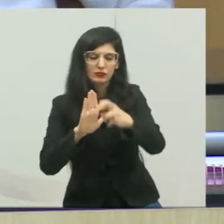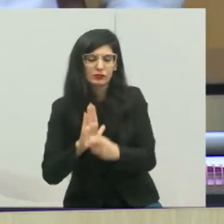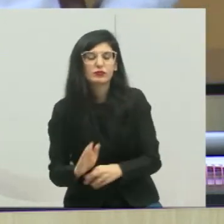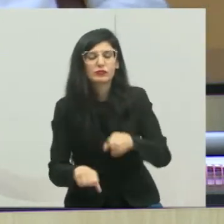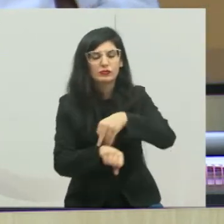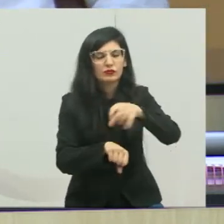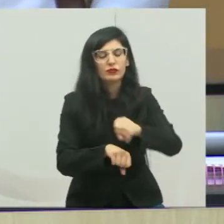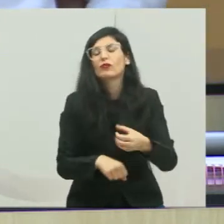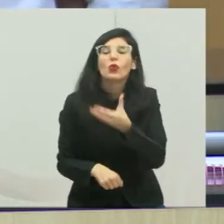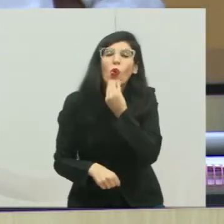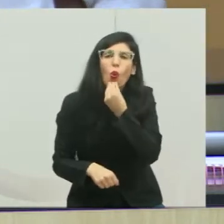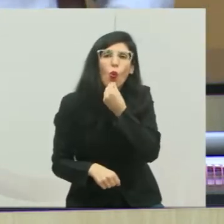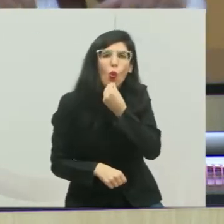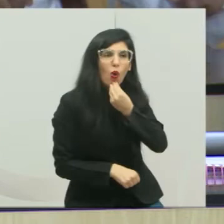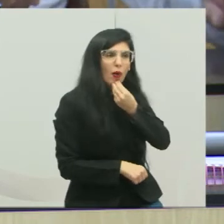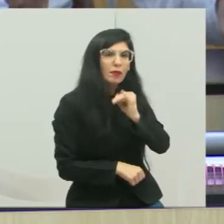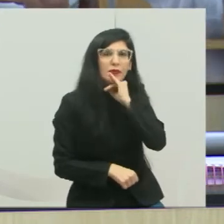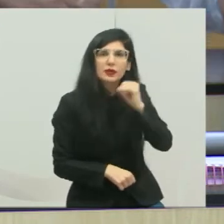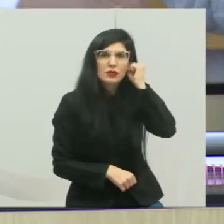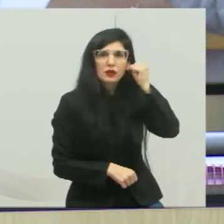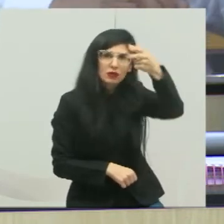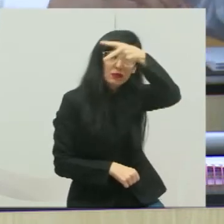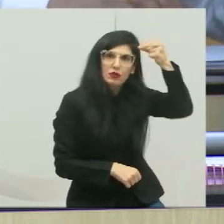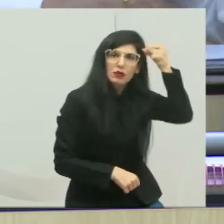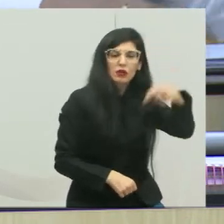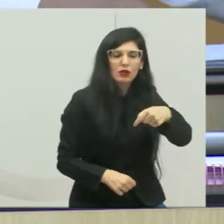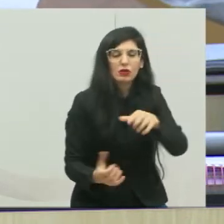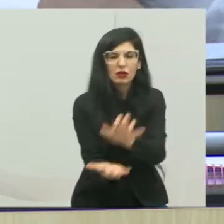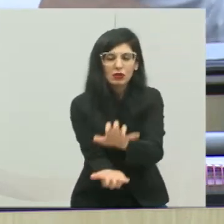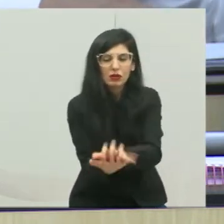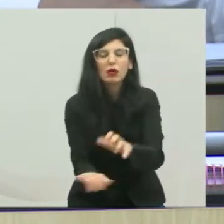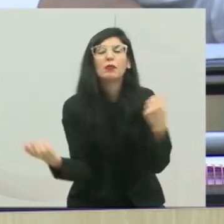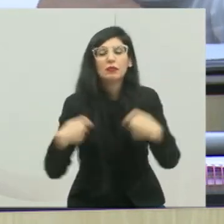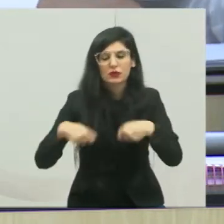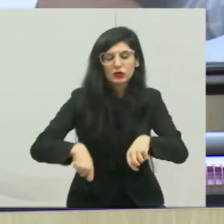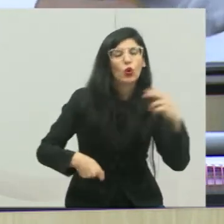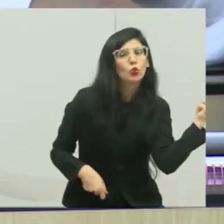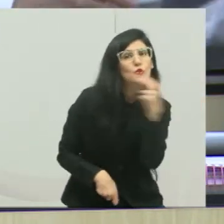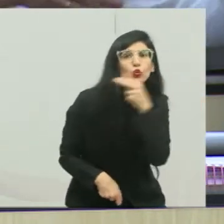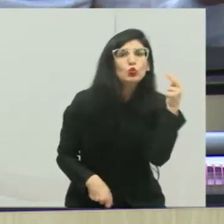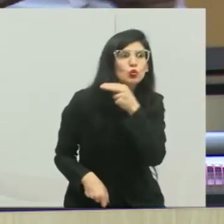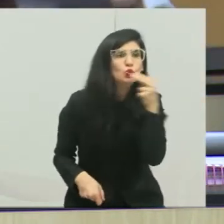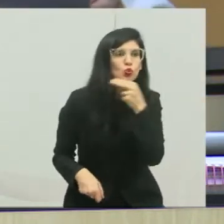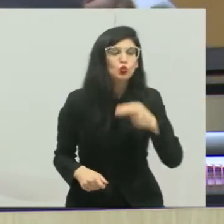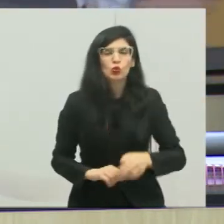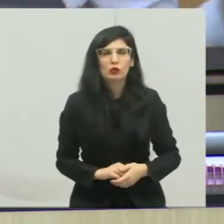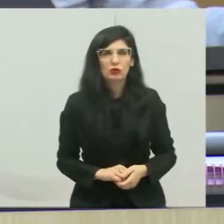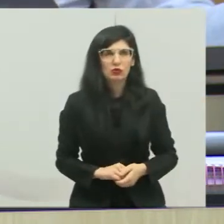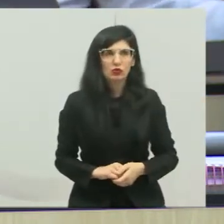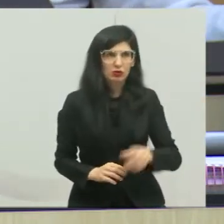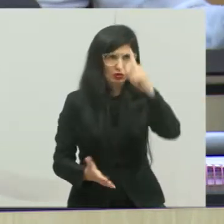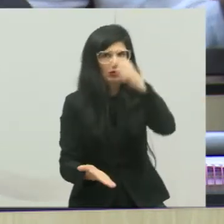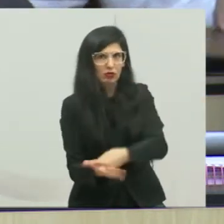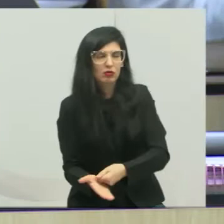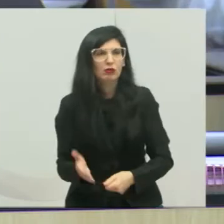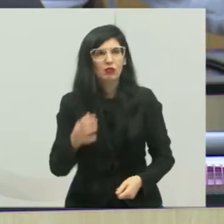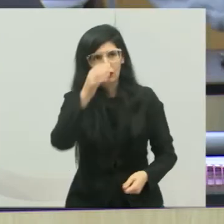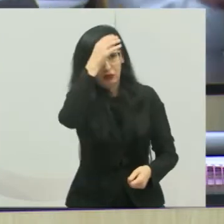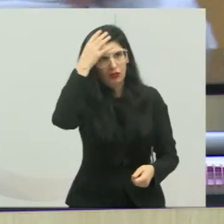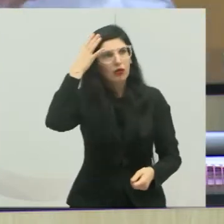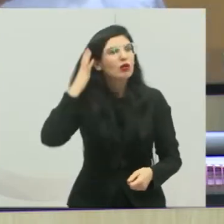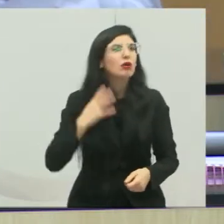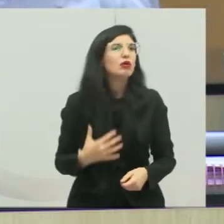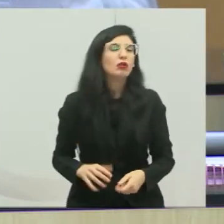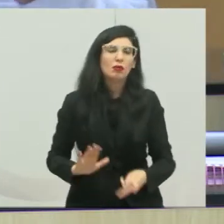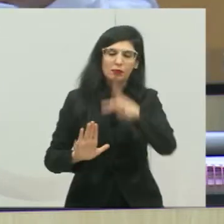Jacareí o seguinte pedido de informações acerca da realização emergencial de projeto e